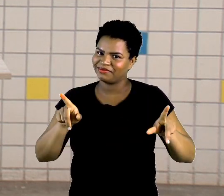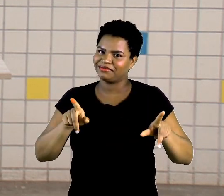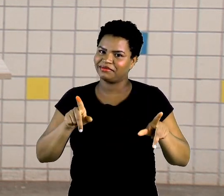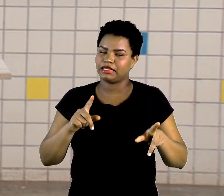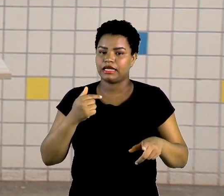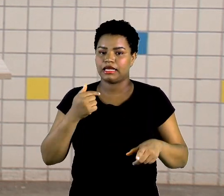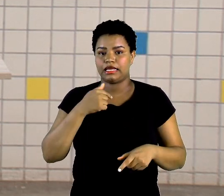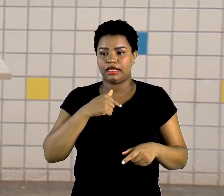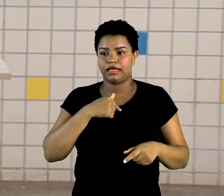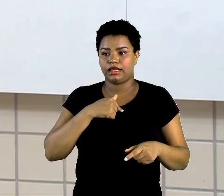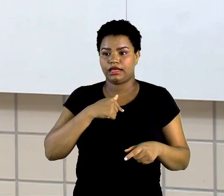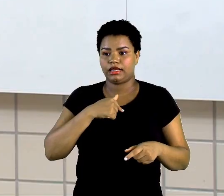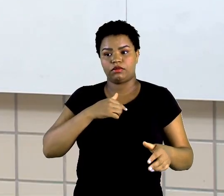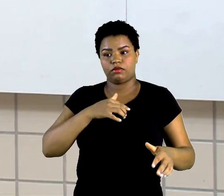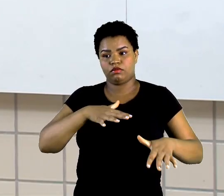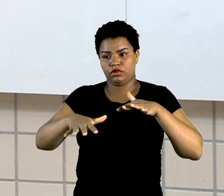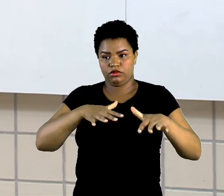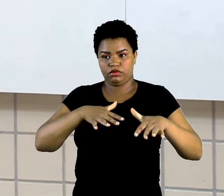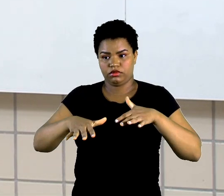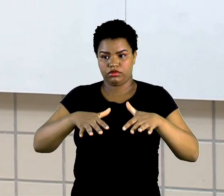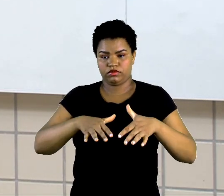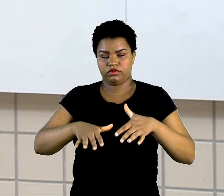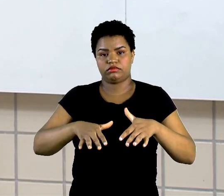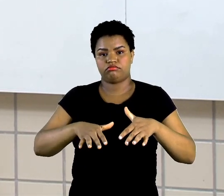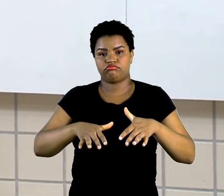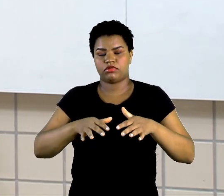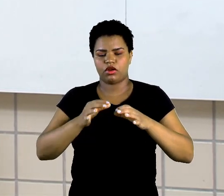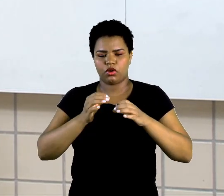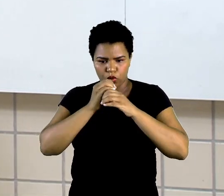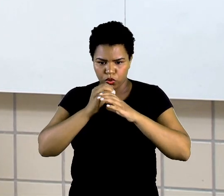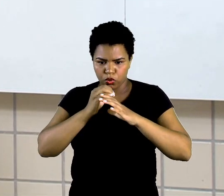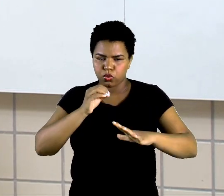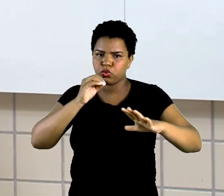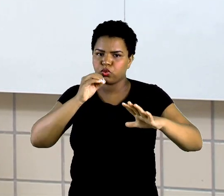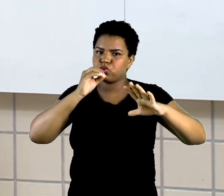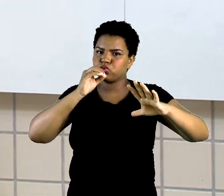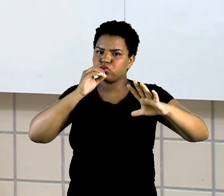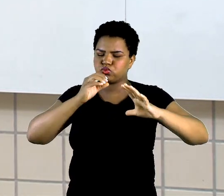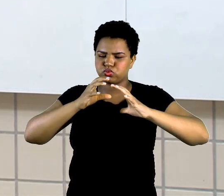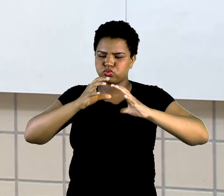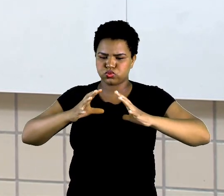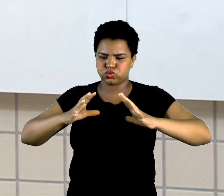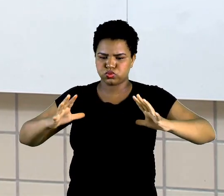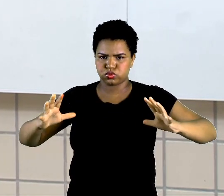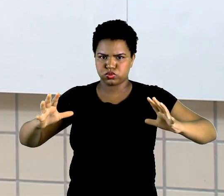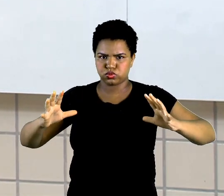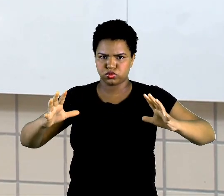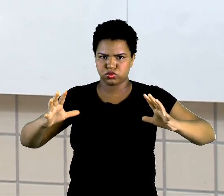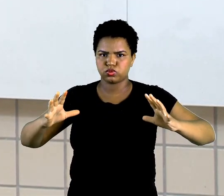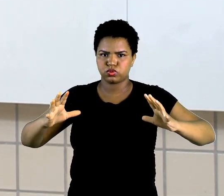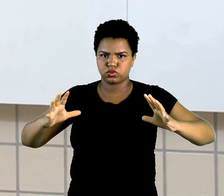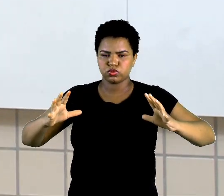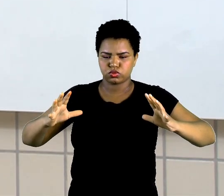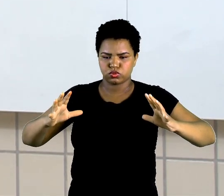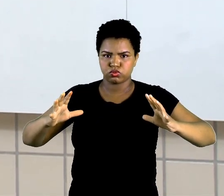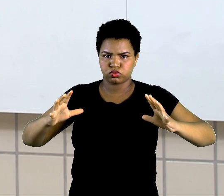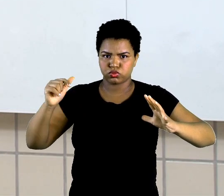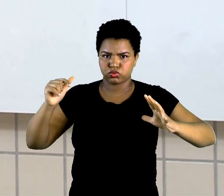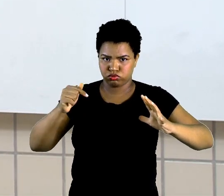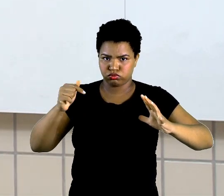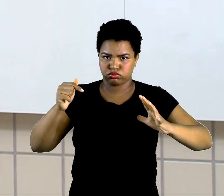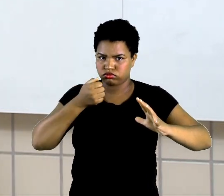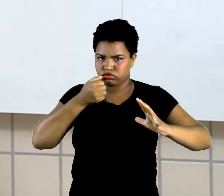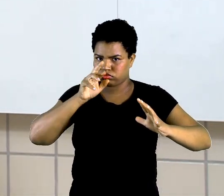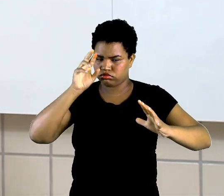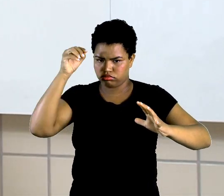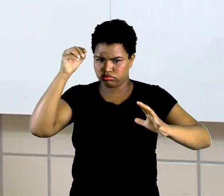eu movimentei o balão, soprei ele e ele encheu com o ar, mas